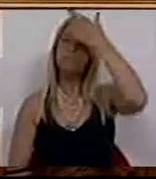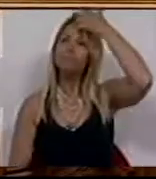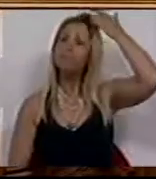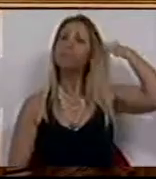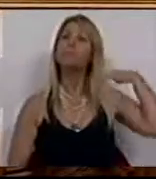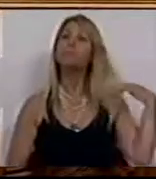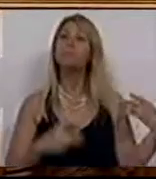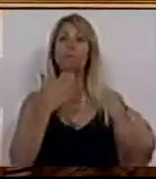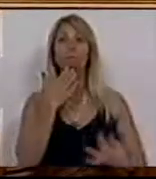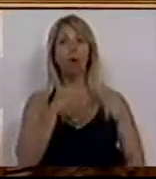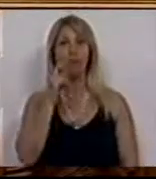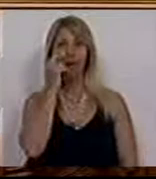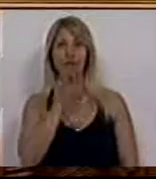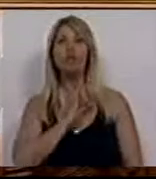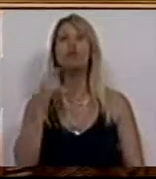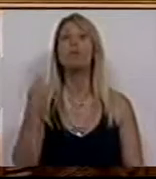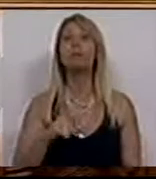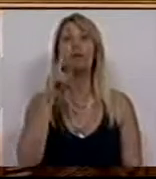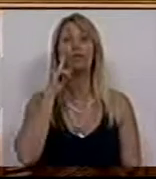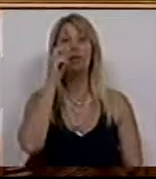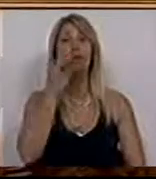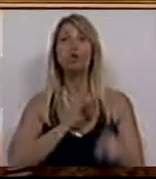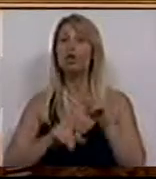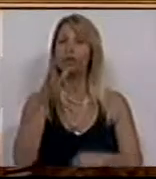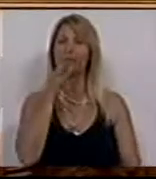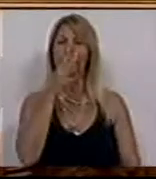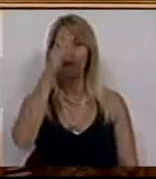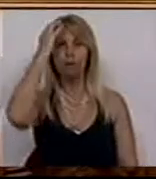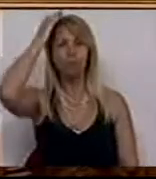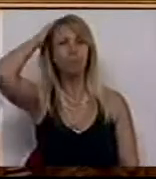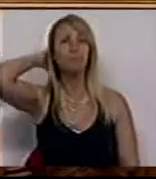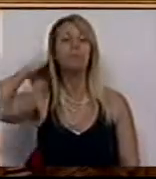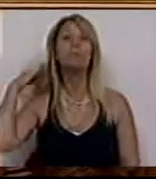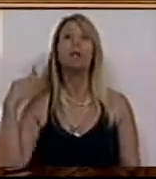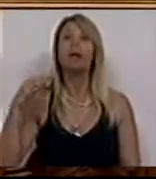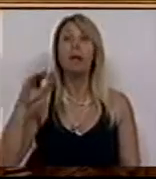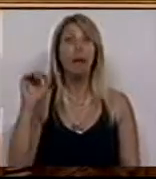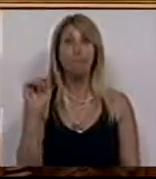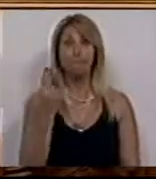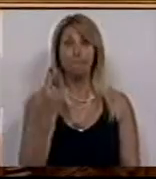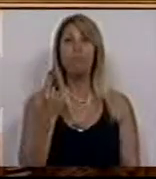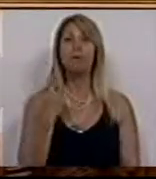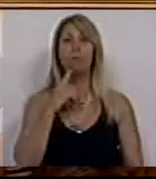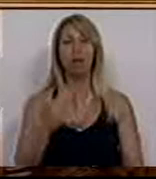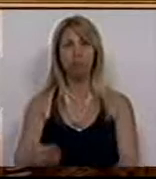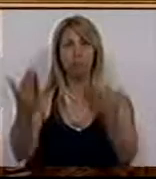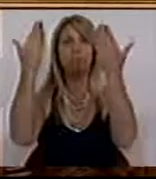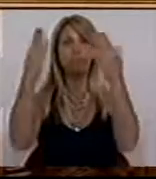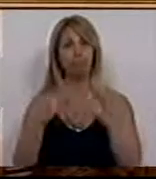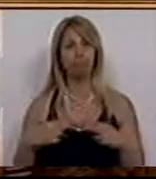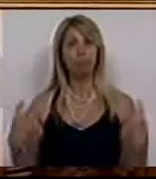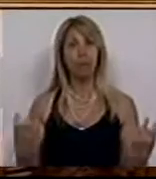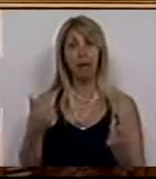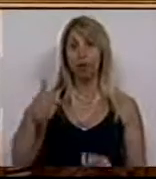Muito obrigada, Sr. Presidente, senhoras e senhores deputados. Em primeiro lugar, a saudação da bancada